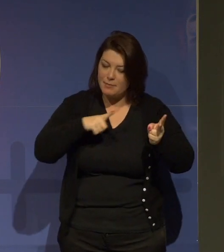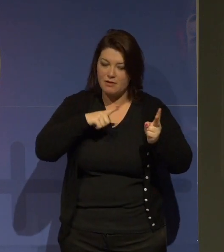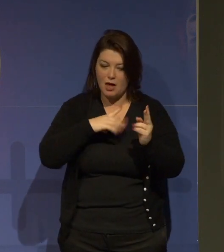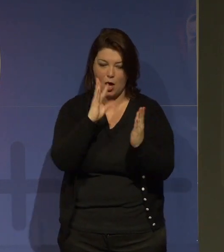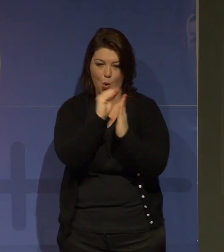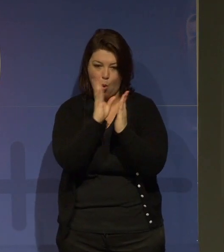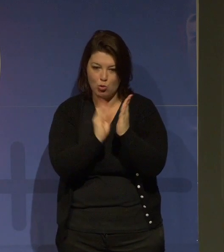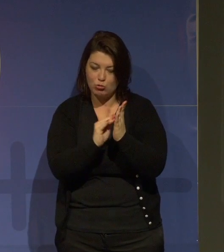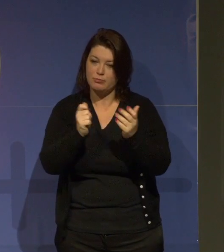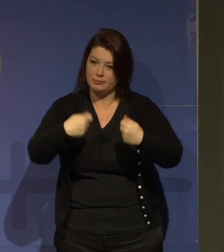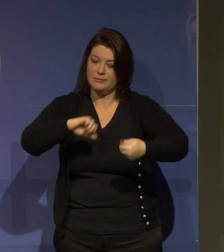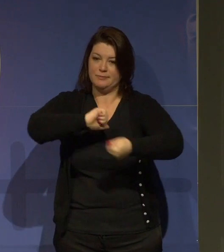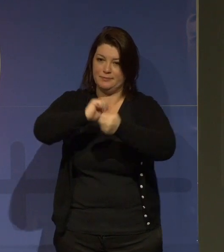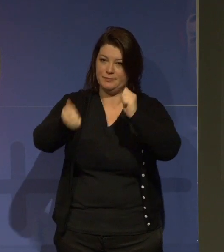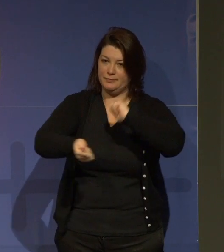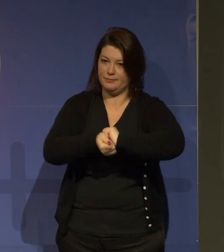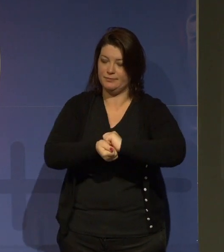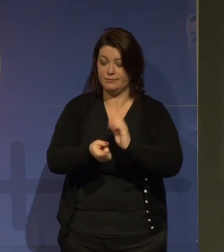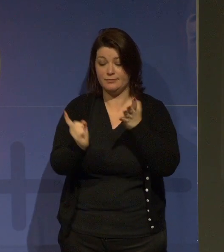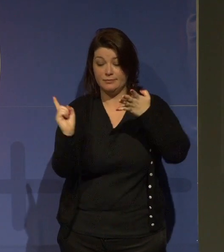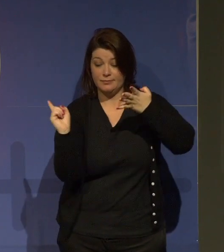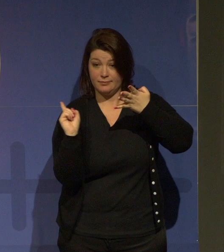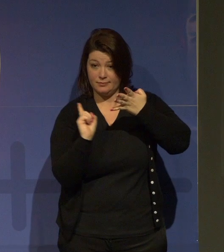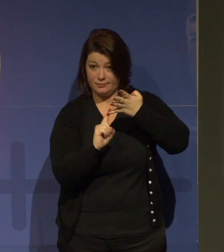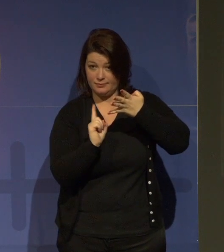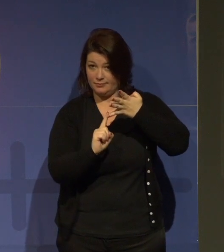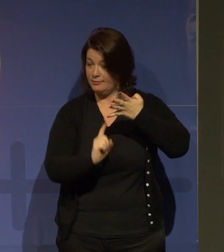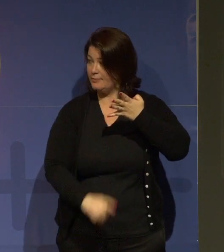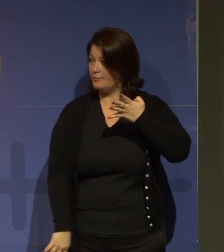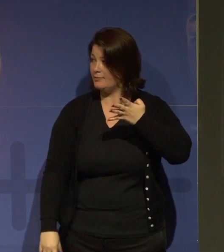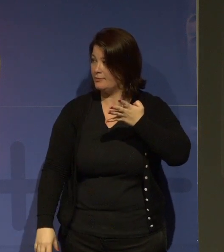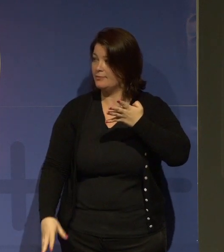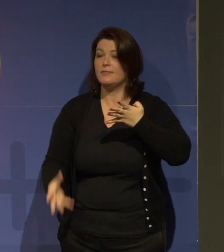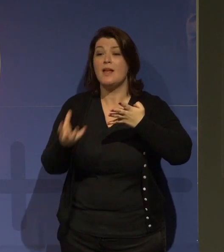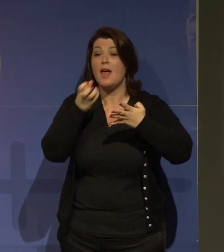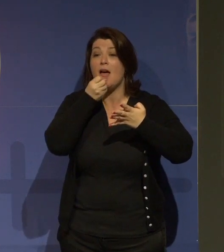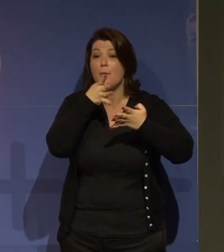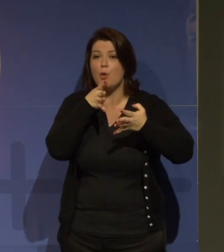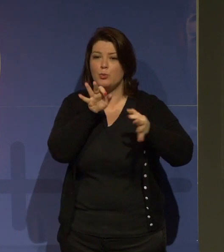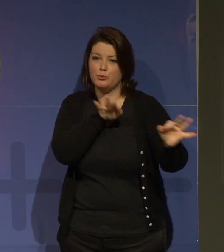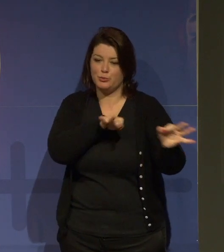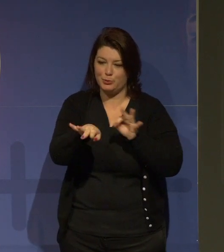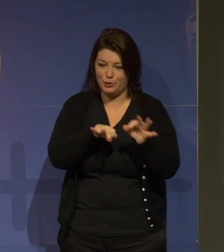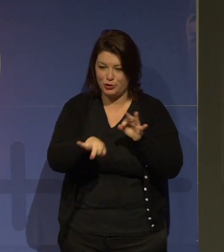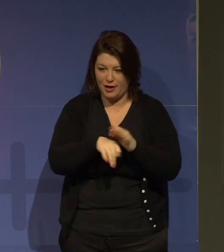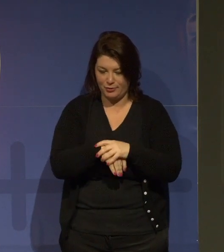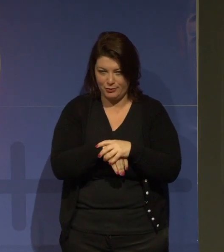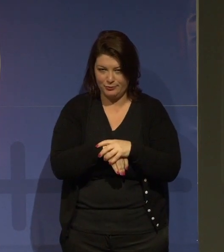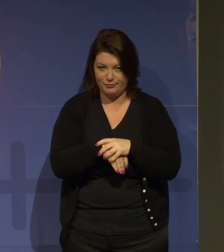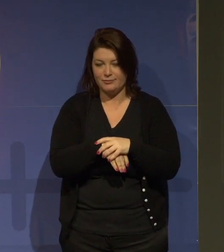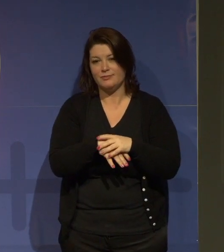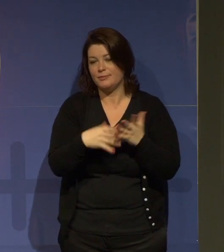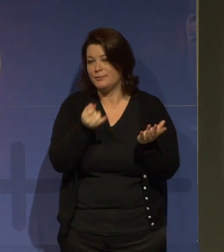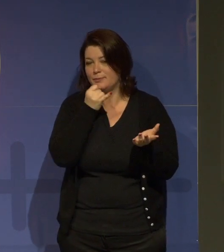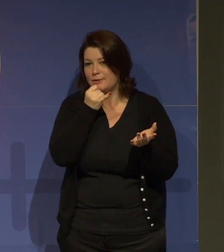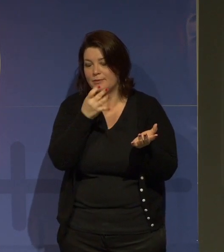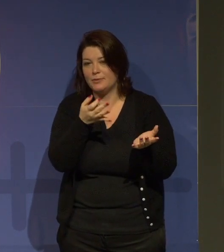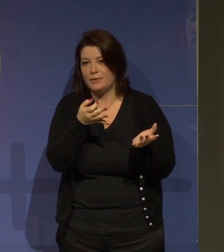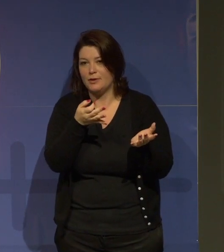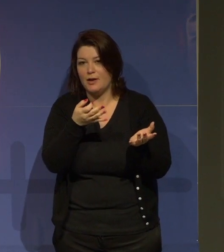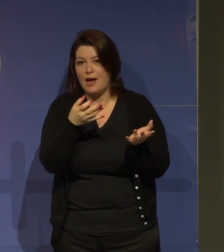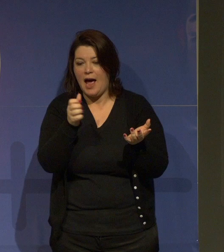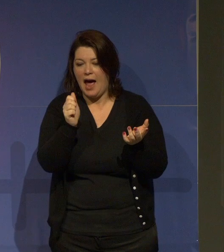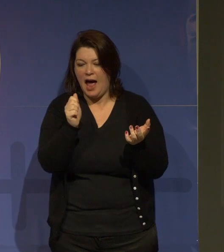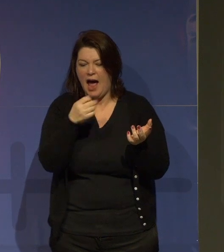conteúdo. Quarto, é bom para o projeto. Né, esse argumento, assim, a gente,